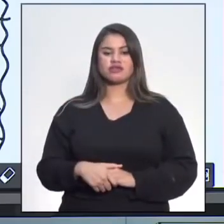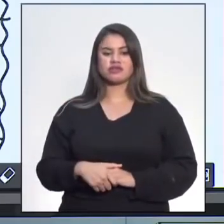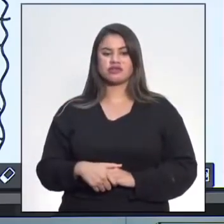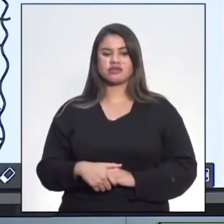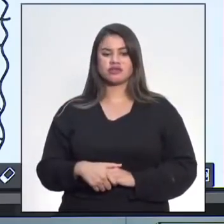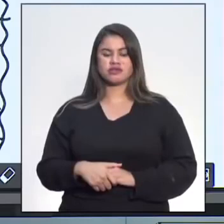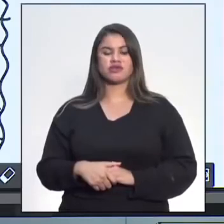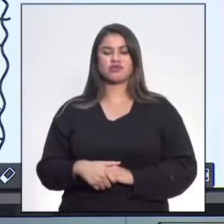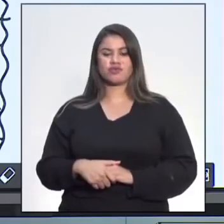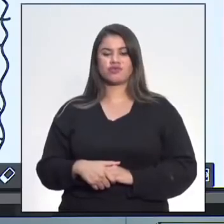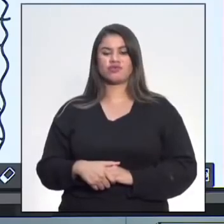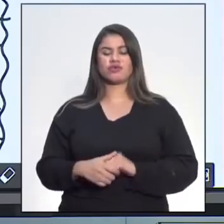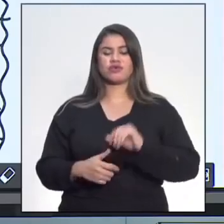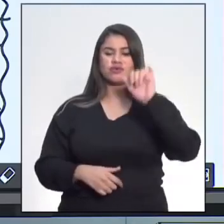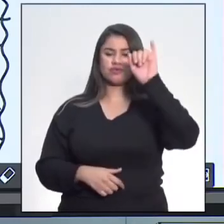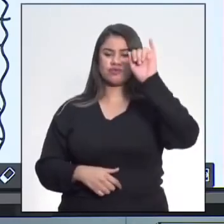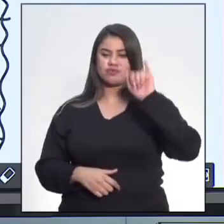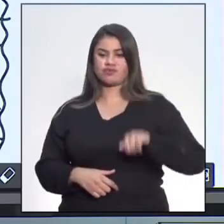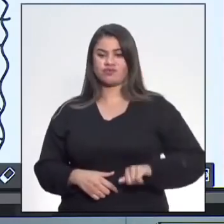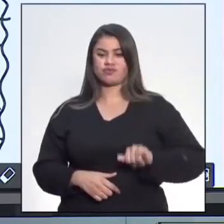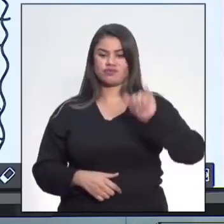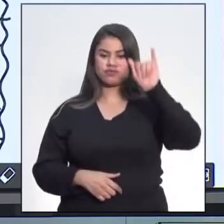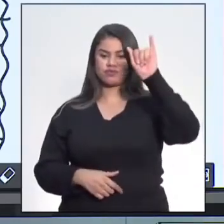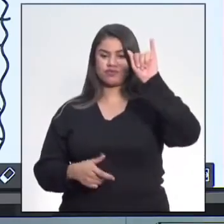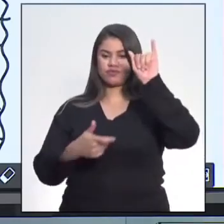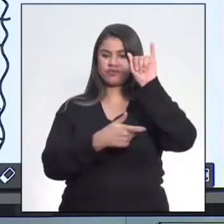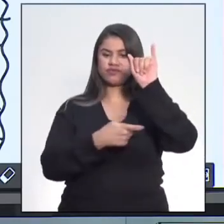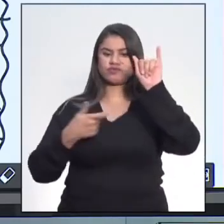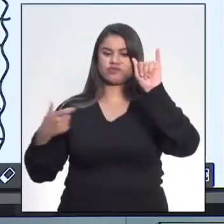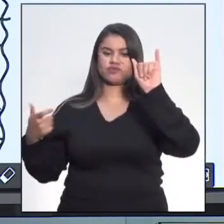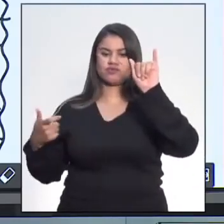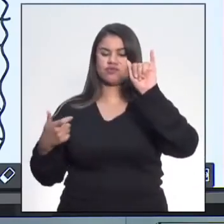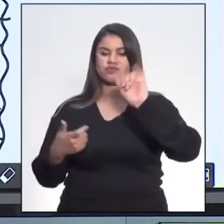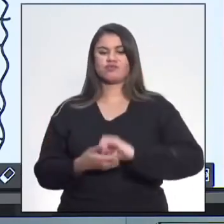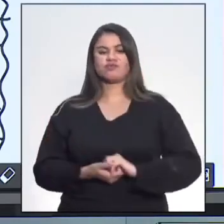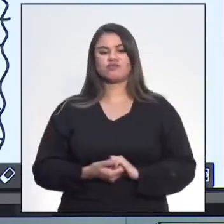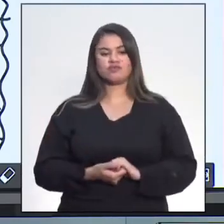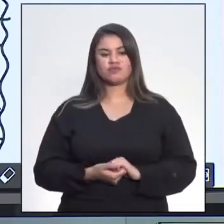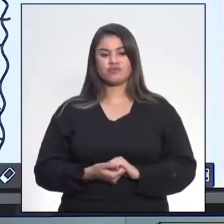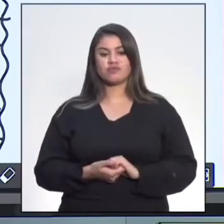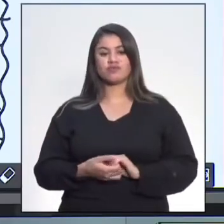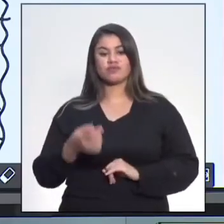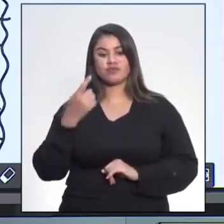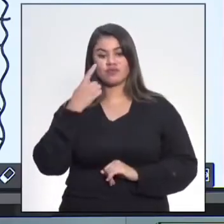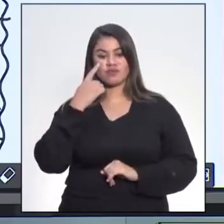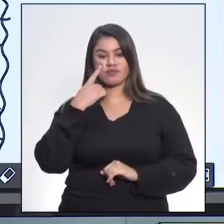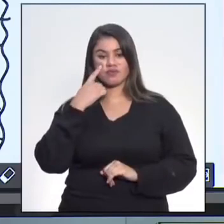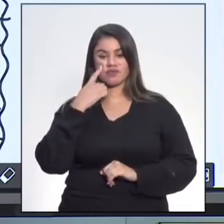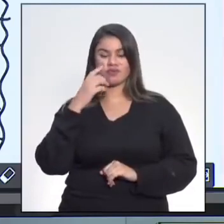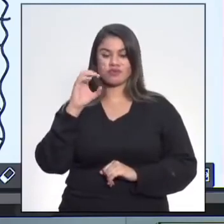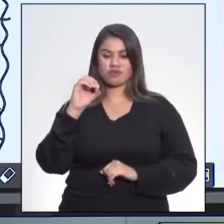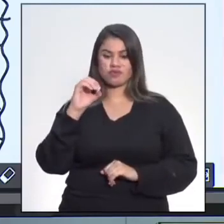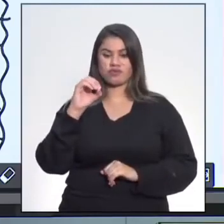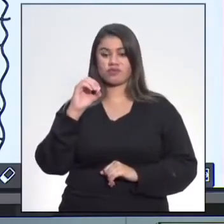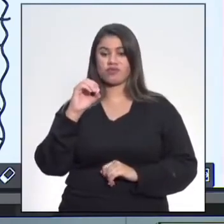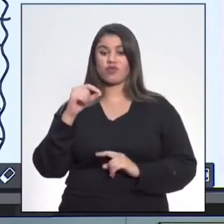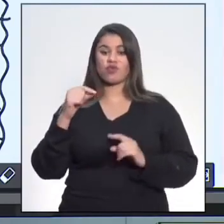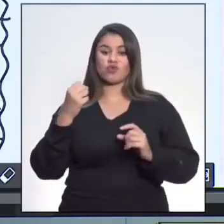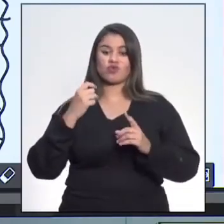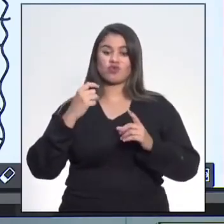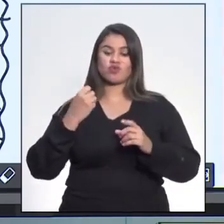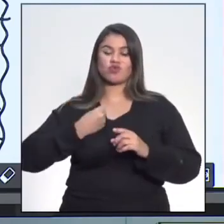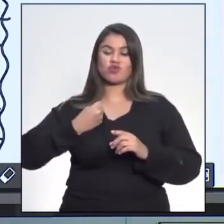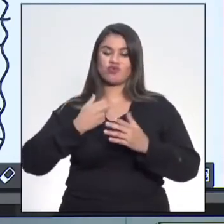x e o eixo y. O que eu tenho que colocar no eixo x? Se você observar, eu escolhi 0 e números positivos. Então, eu preciso da